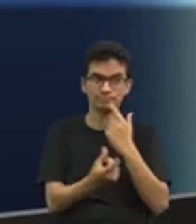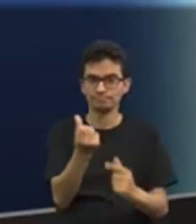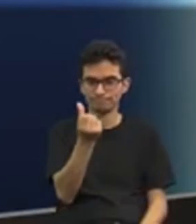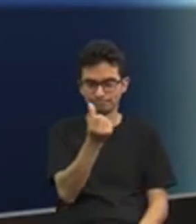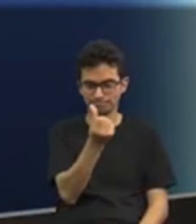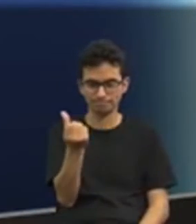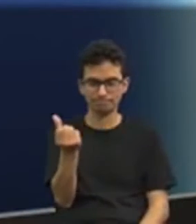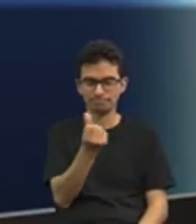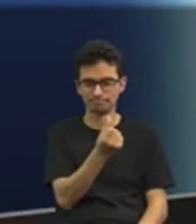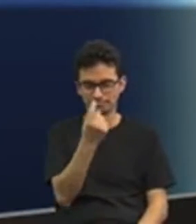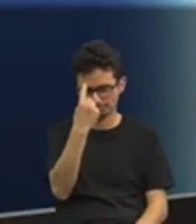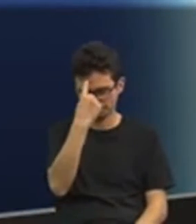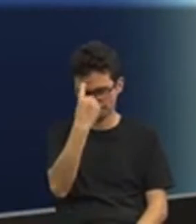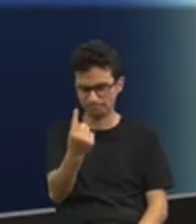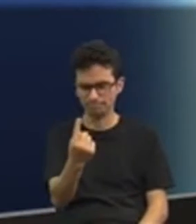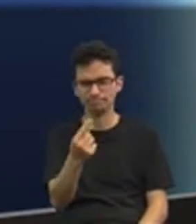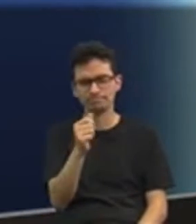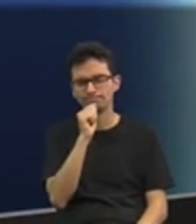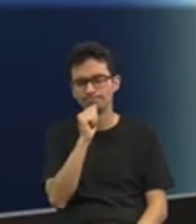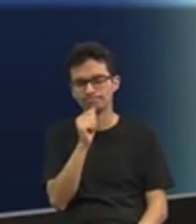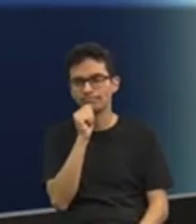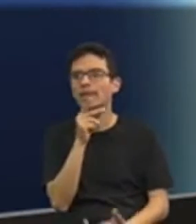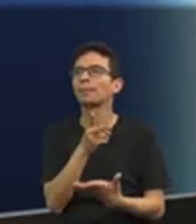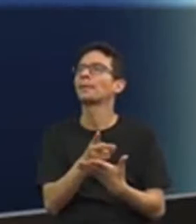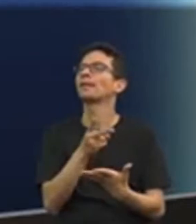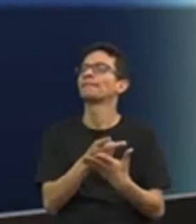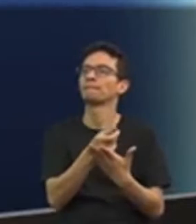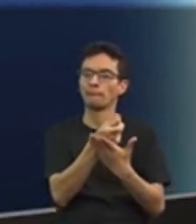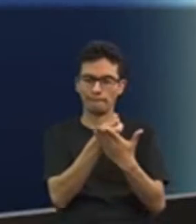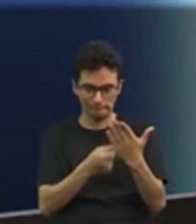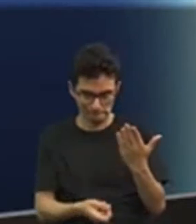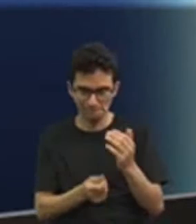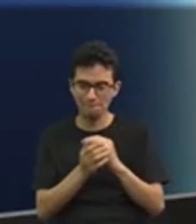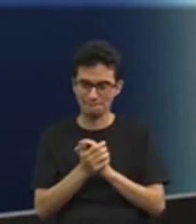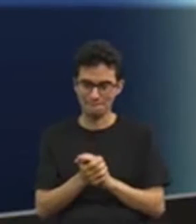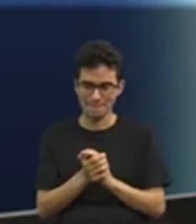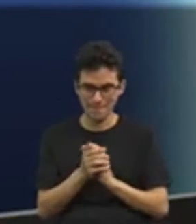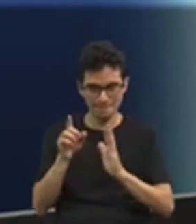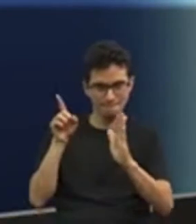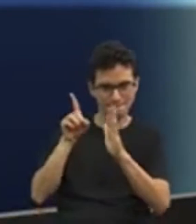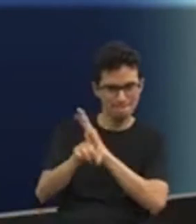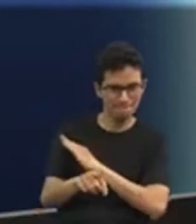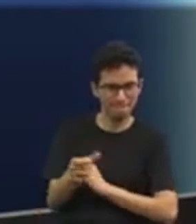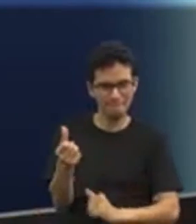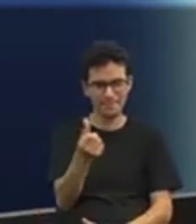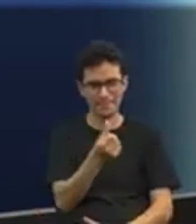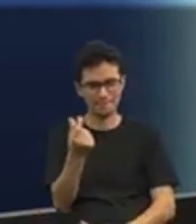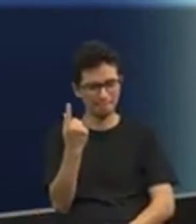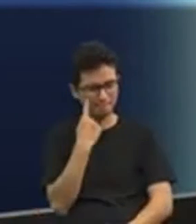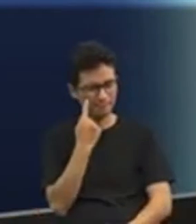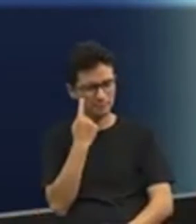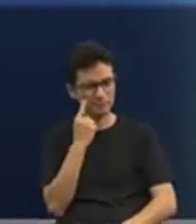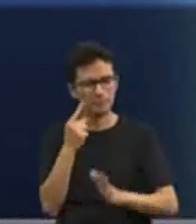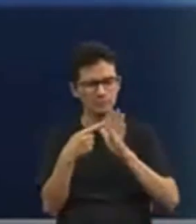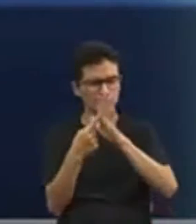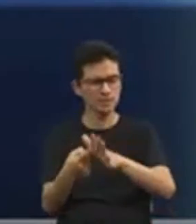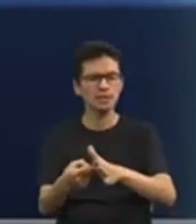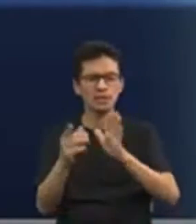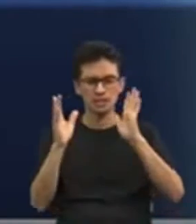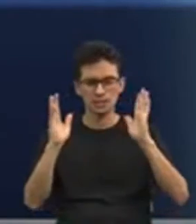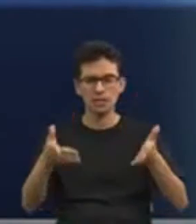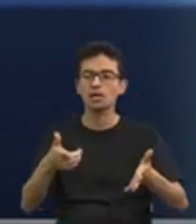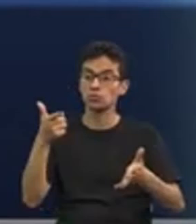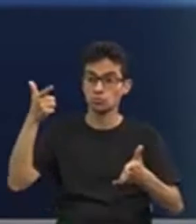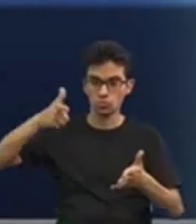66 na ainda sobre o mesmo texto sobre a questão 66 ela vai girar deixa eu te mostrar já mostrei anteriormente